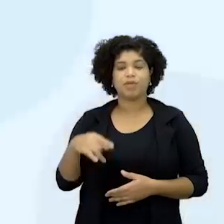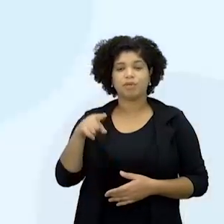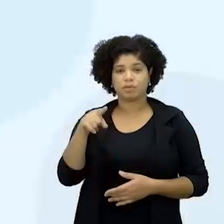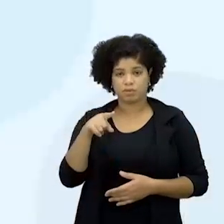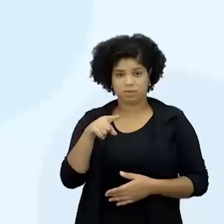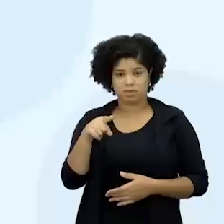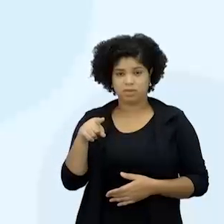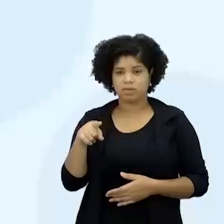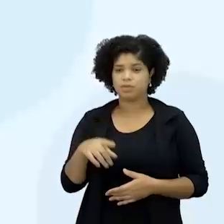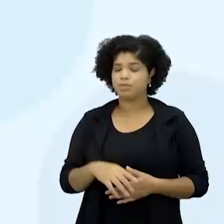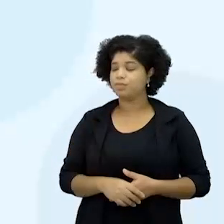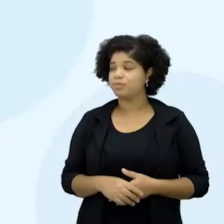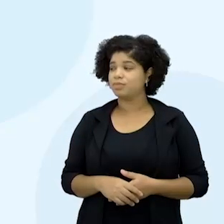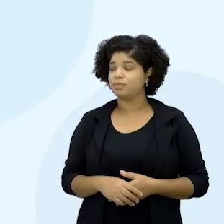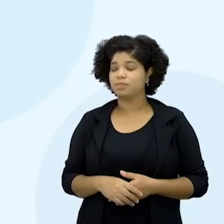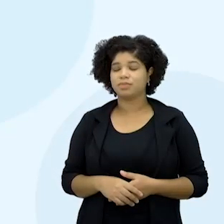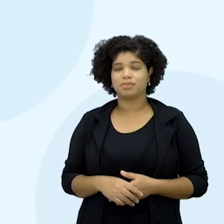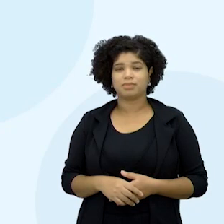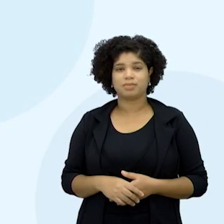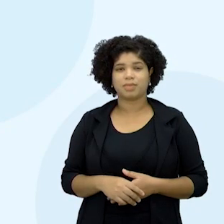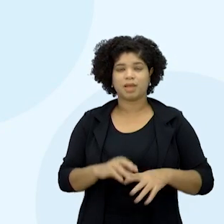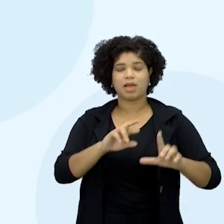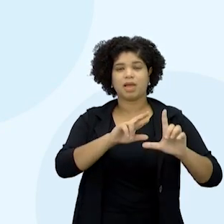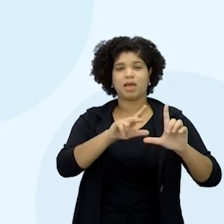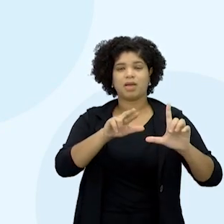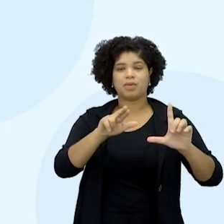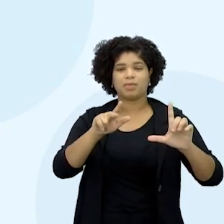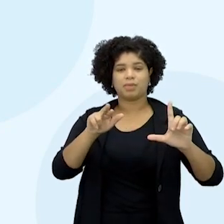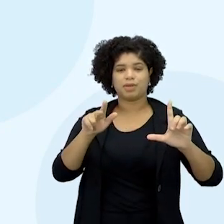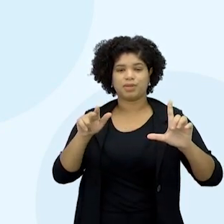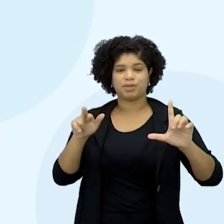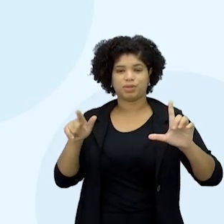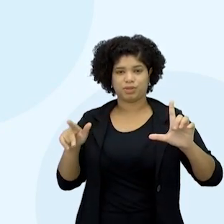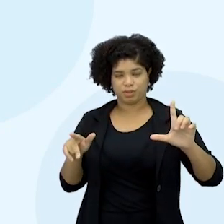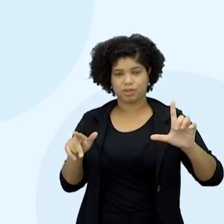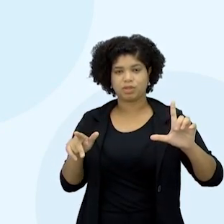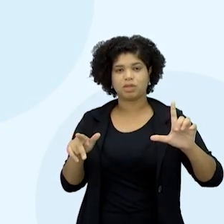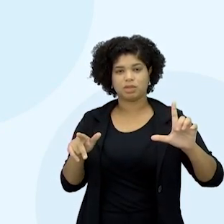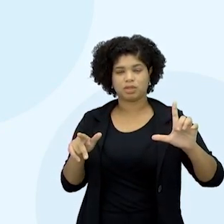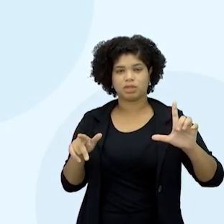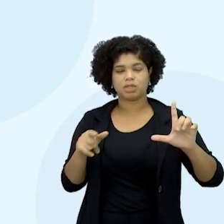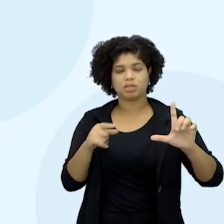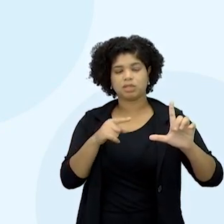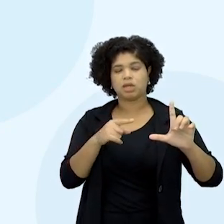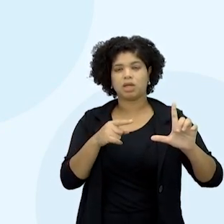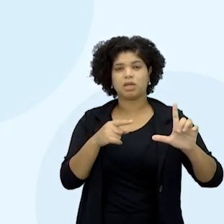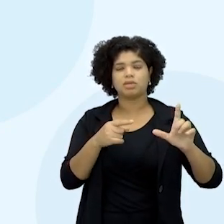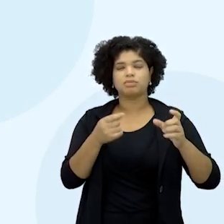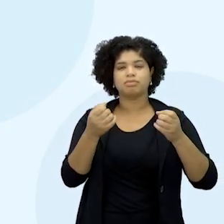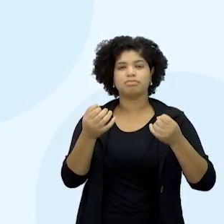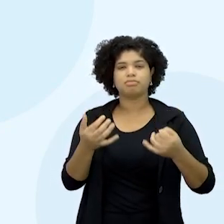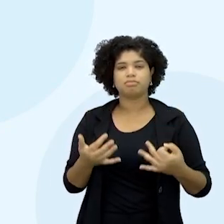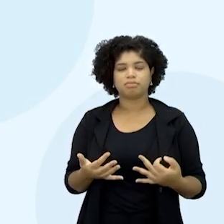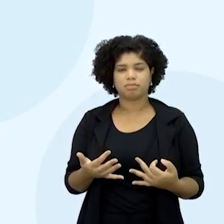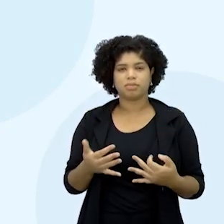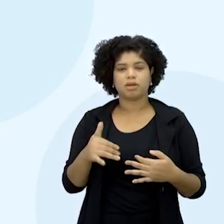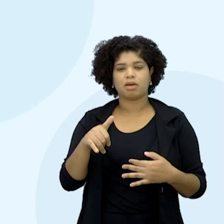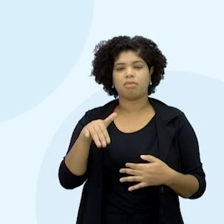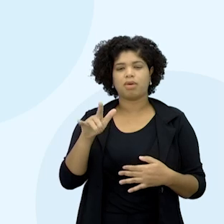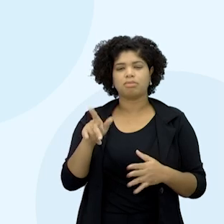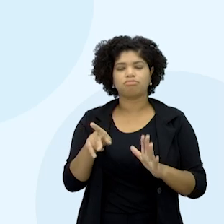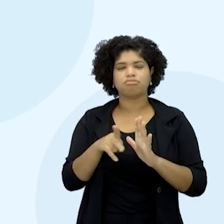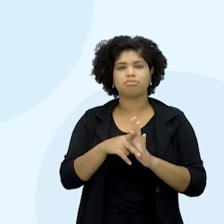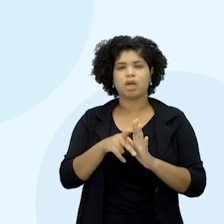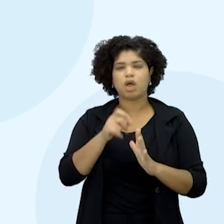outros meios midiáticos que abordam o jornalismo esportivo? Então continuem aí, ó. A gente pode falar o